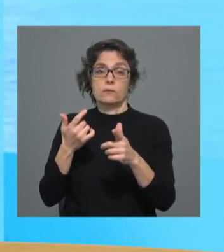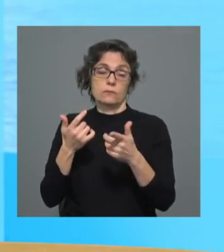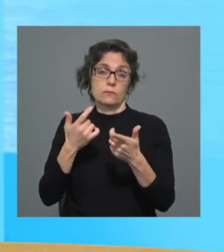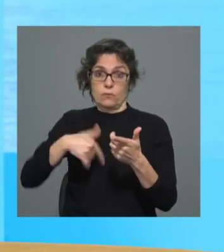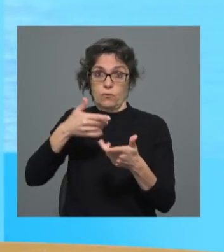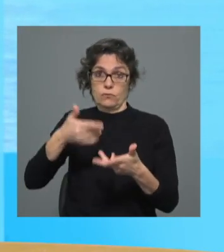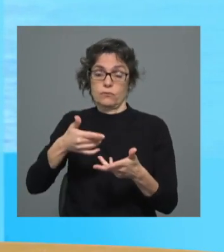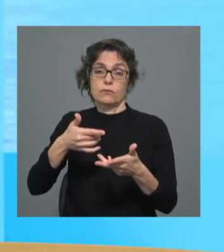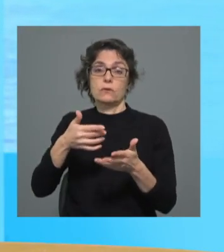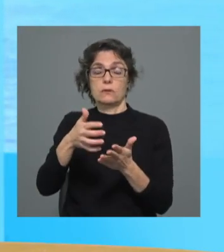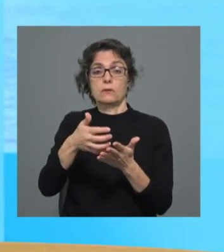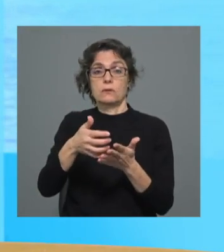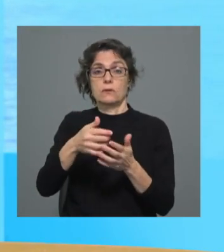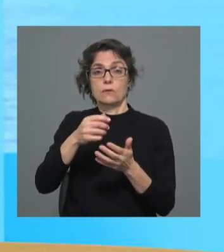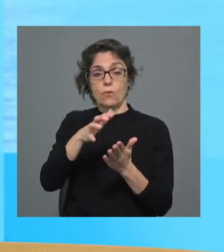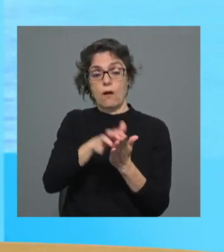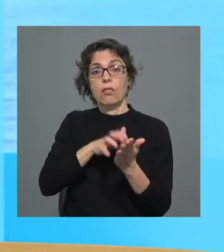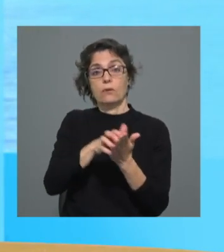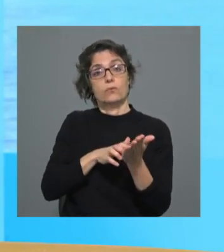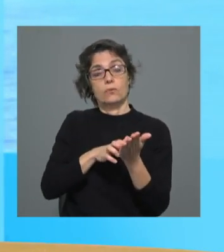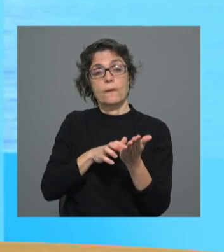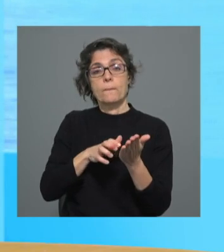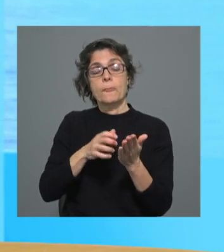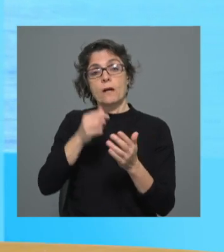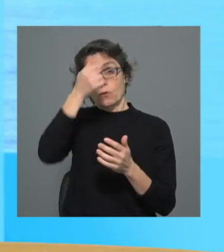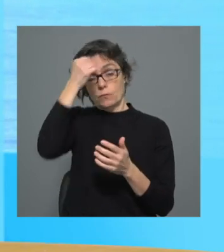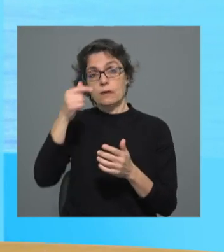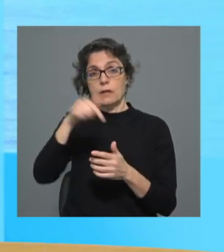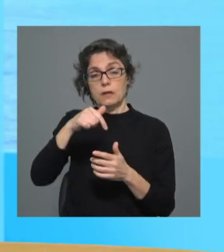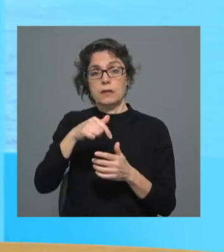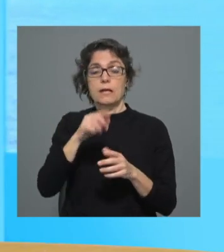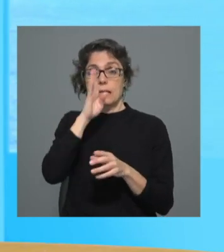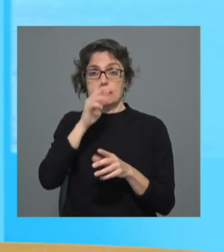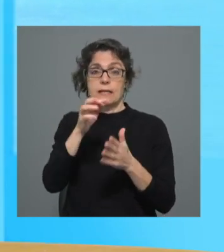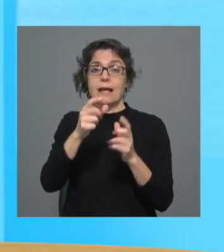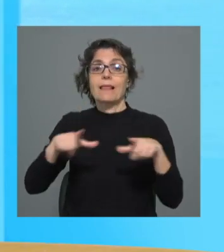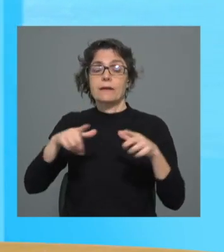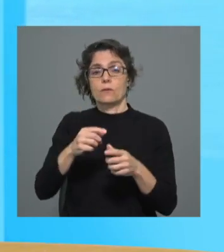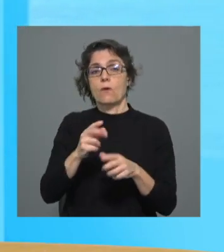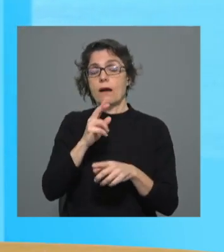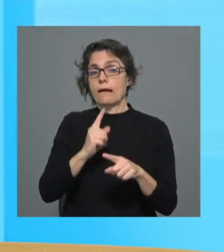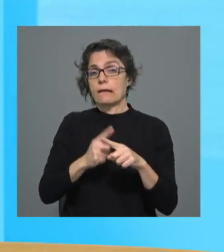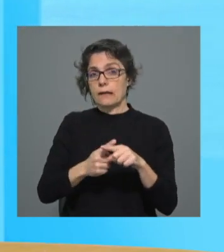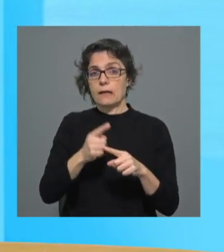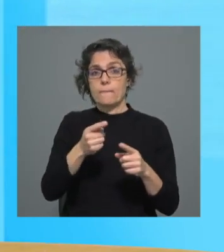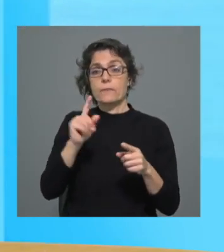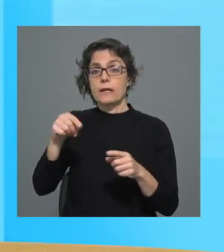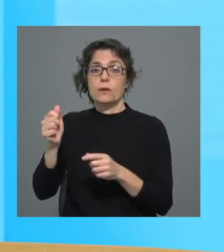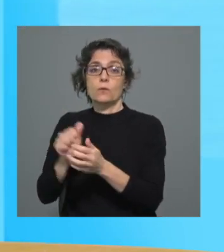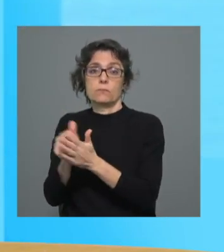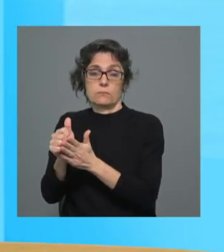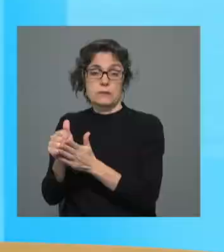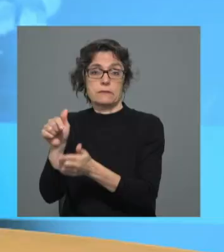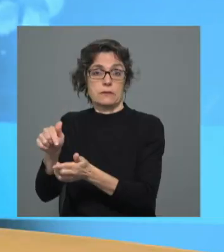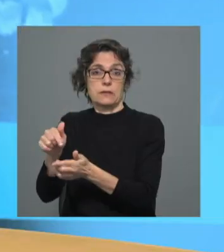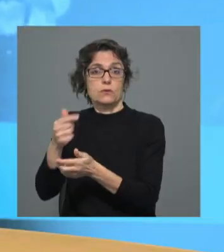se pegássemos no texto original em grego, tivéssemos cá 2 biblistas a comentá-lo, tecnicamente estaria perfeito. Mas não sei que serviço é que nós